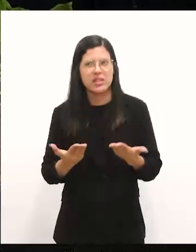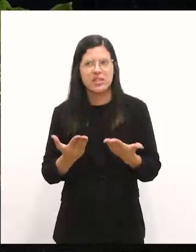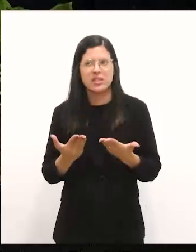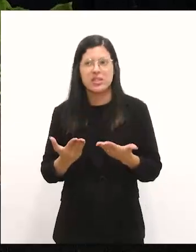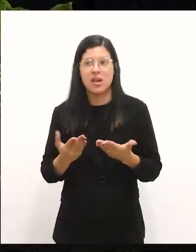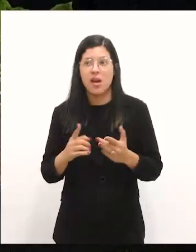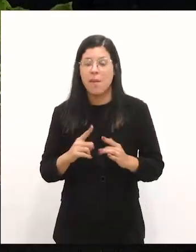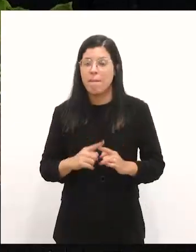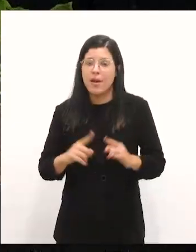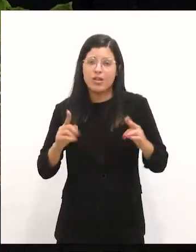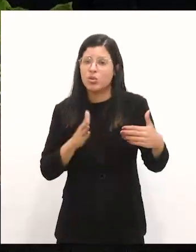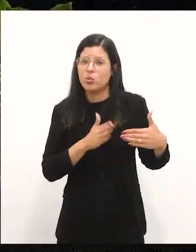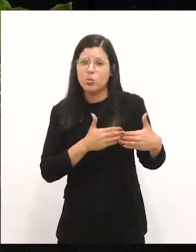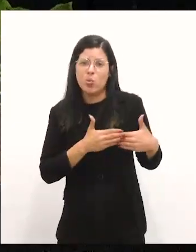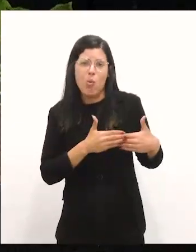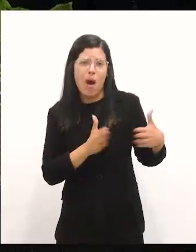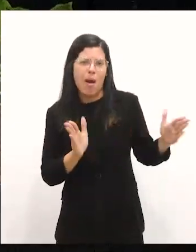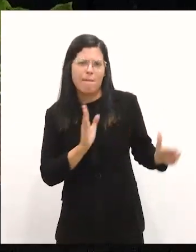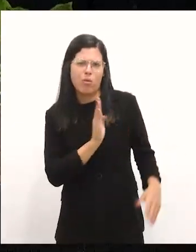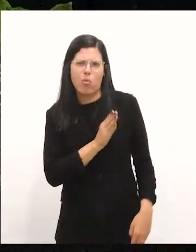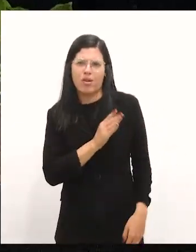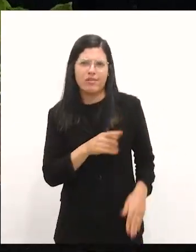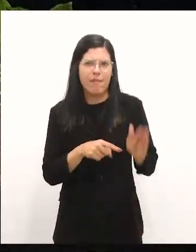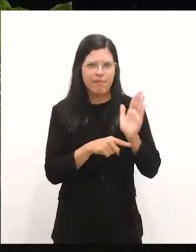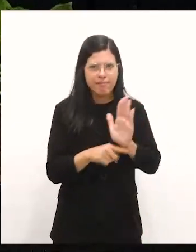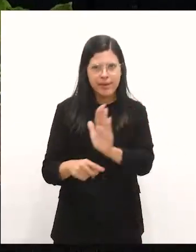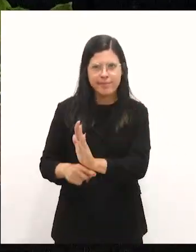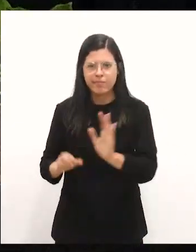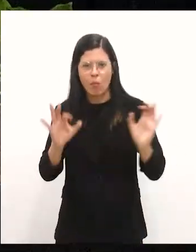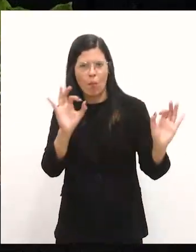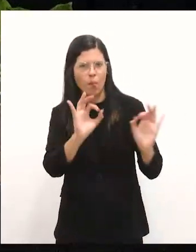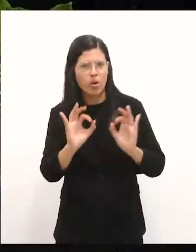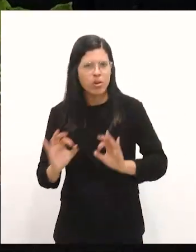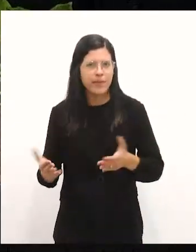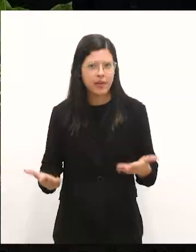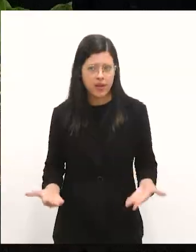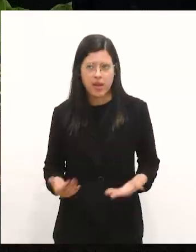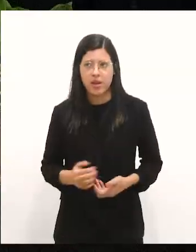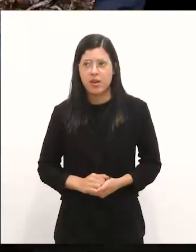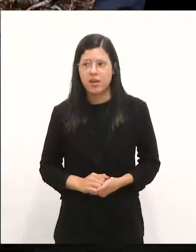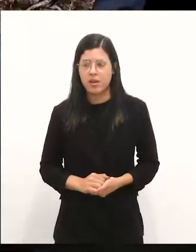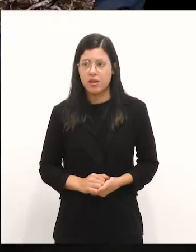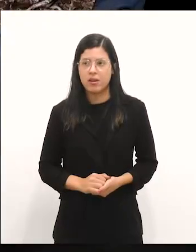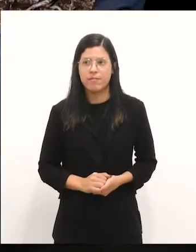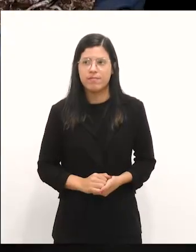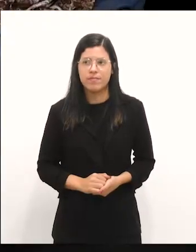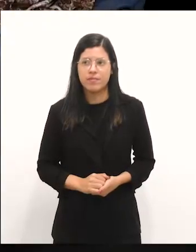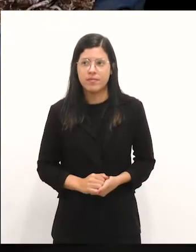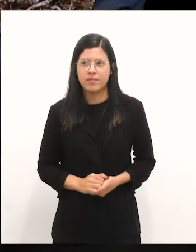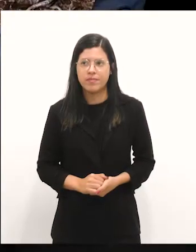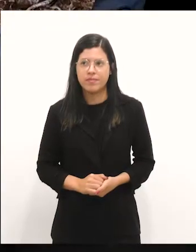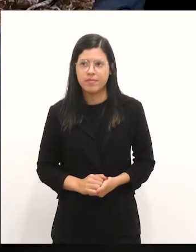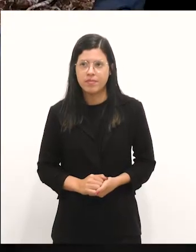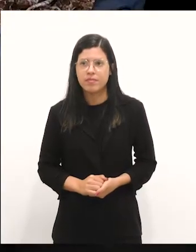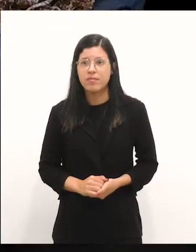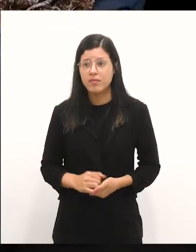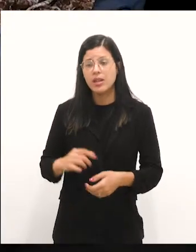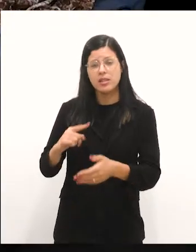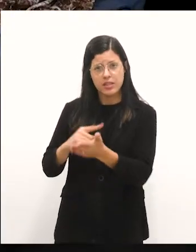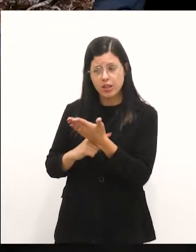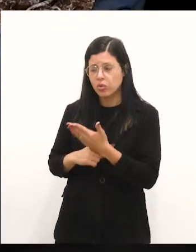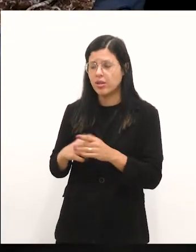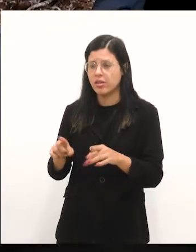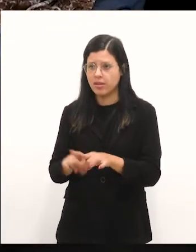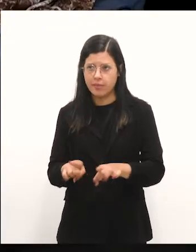entanto, não abre seu coração para ajudar ninguém, seja ele quem for, inclusive o próprio, né? Sim,